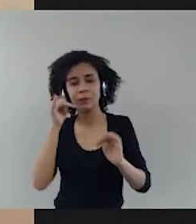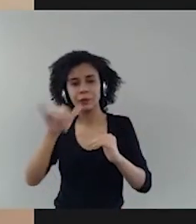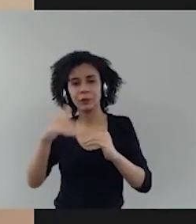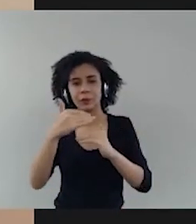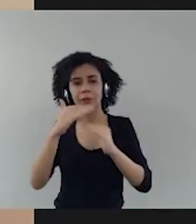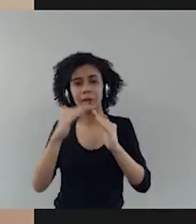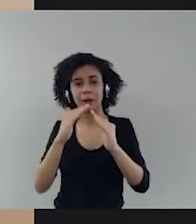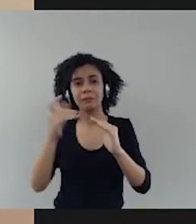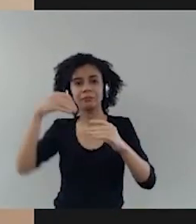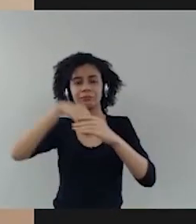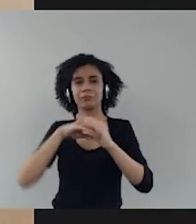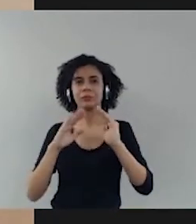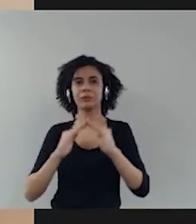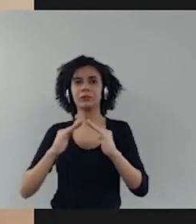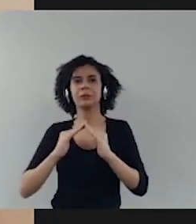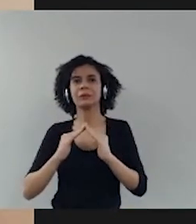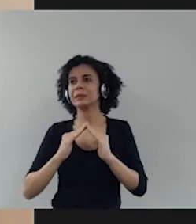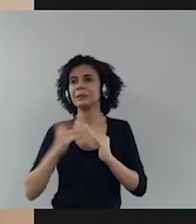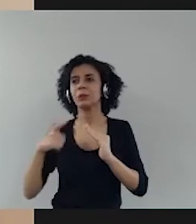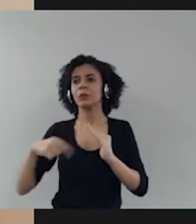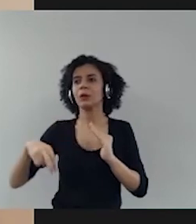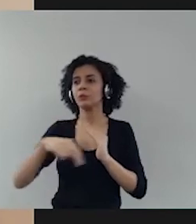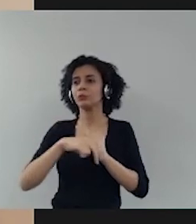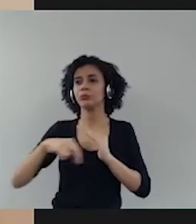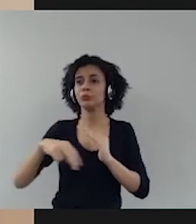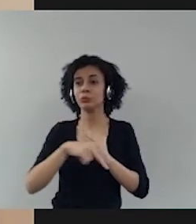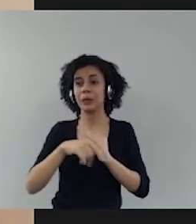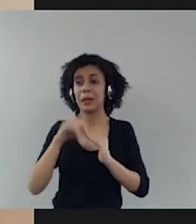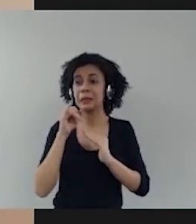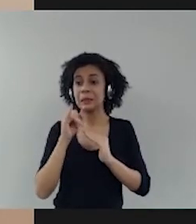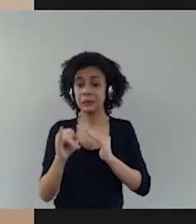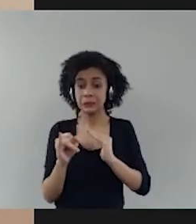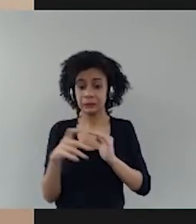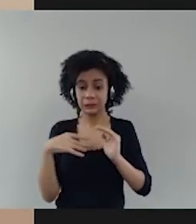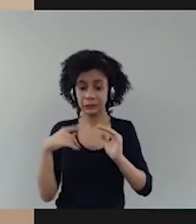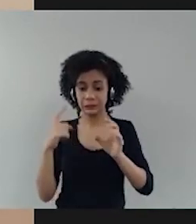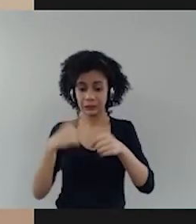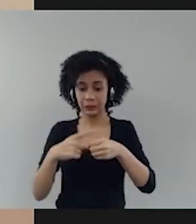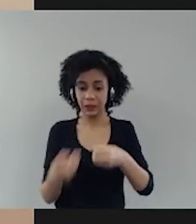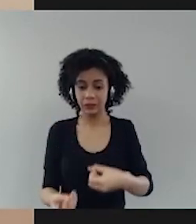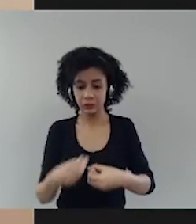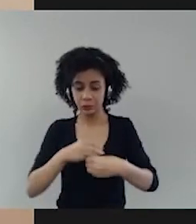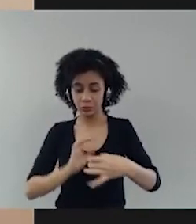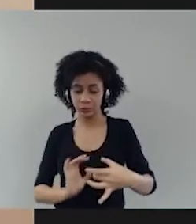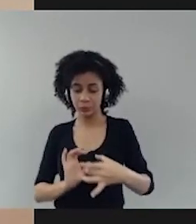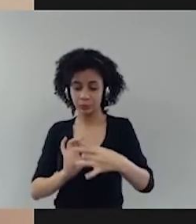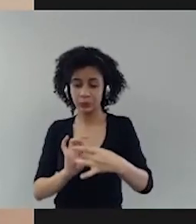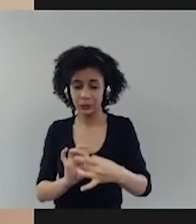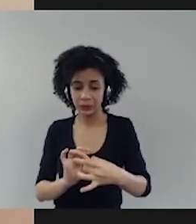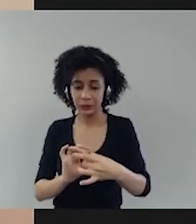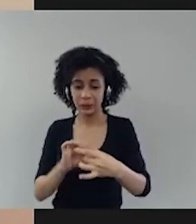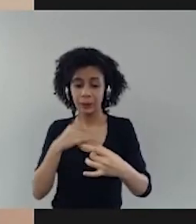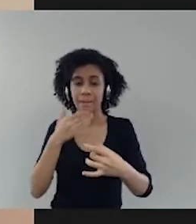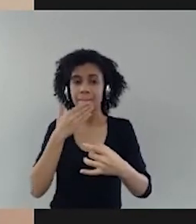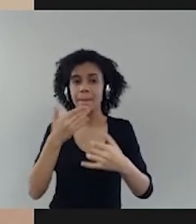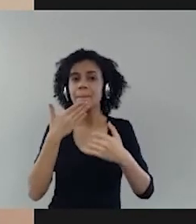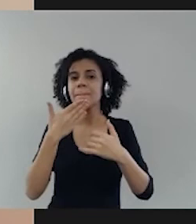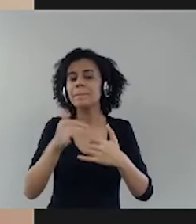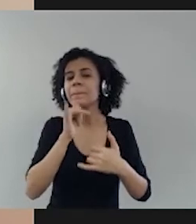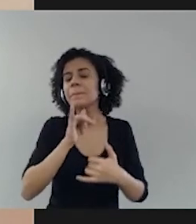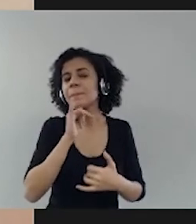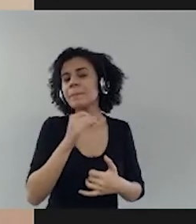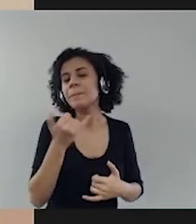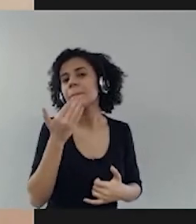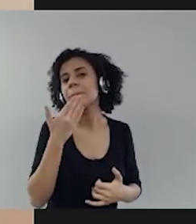está isolado, portanto, você não se move. Se você pode trazer a cidade para você, e você pede tudo delivery, você está fazendo as